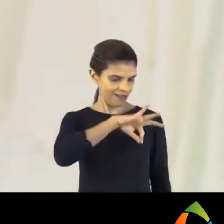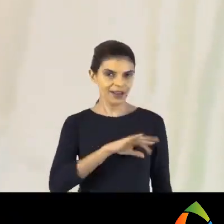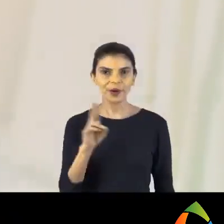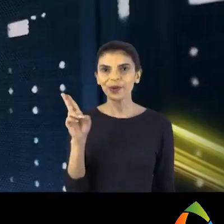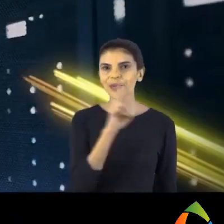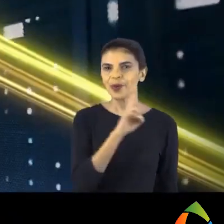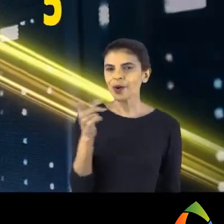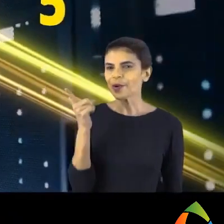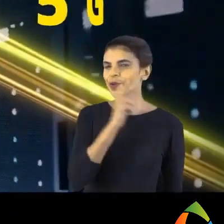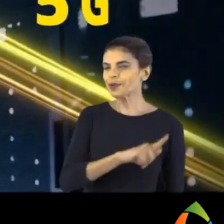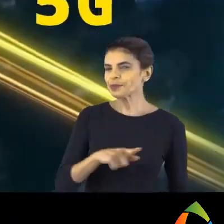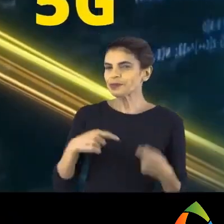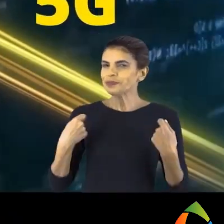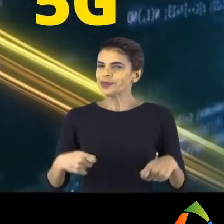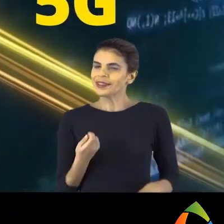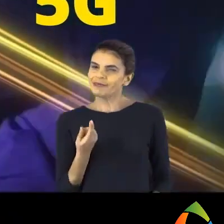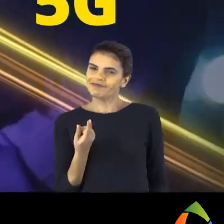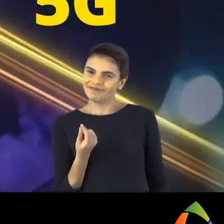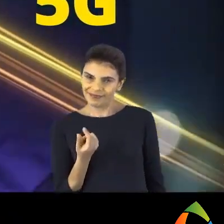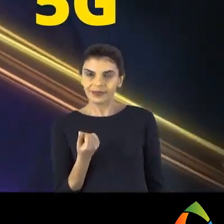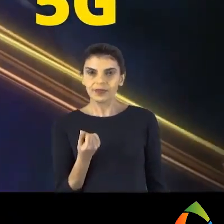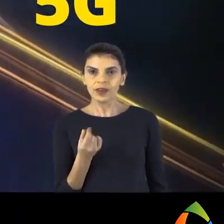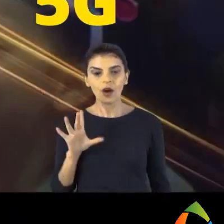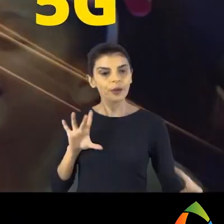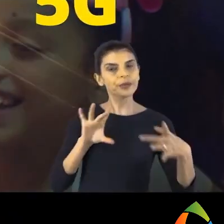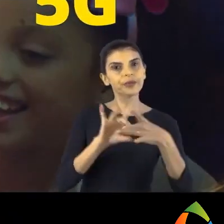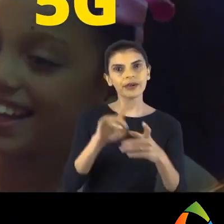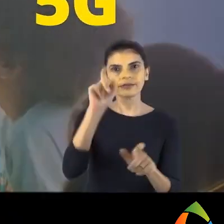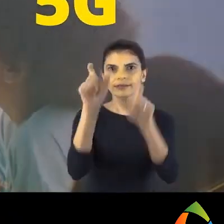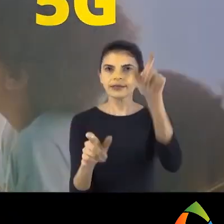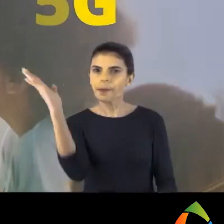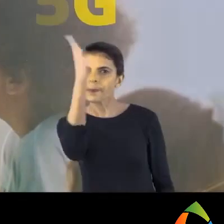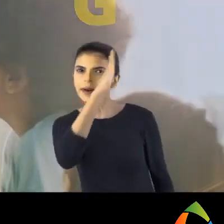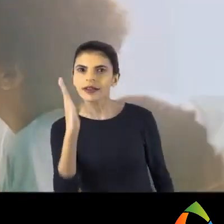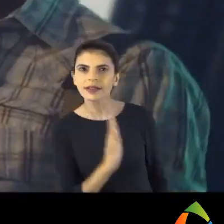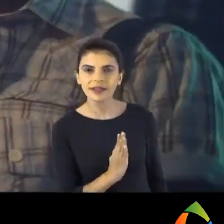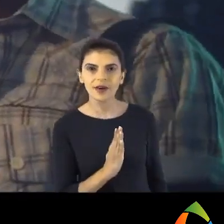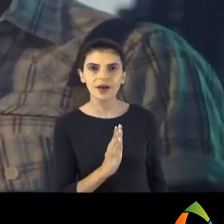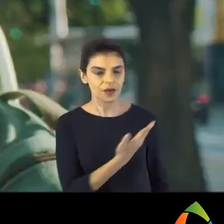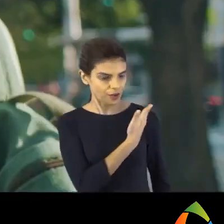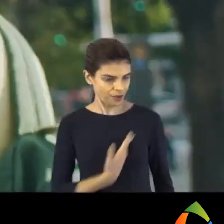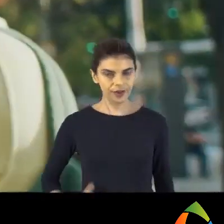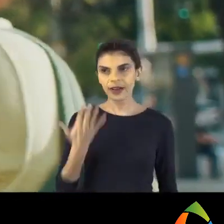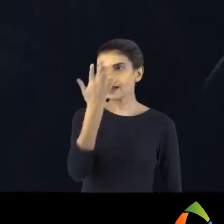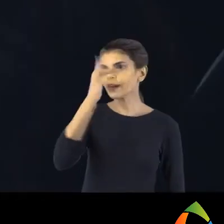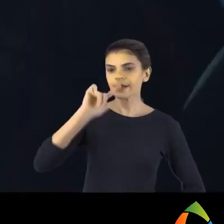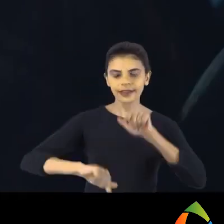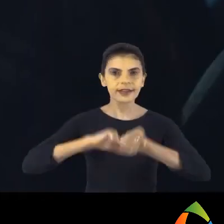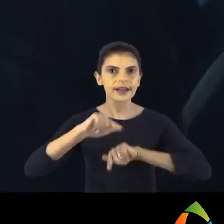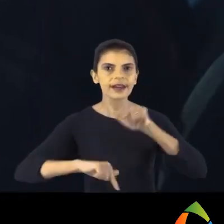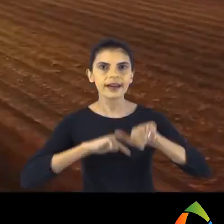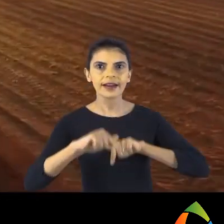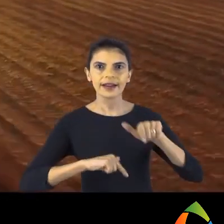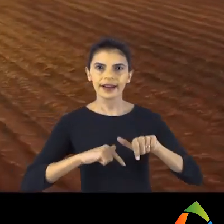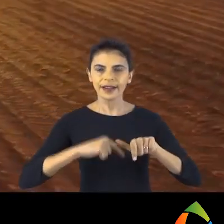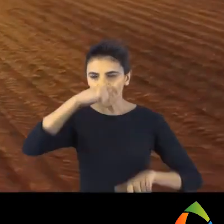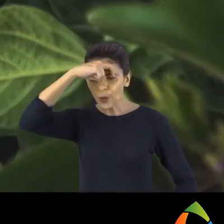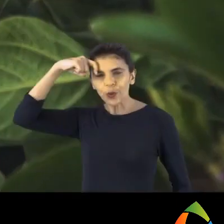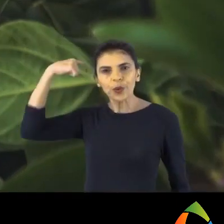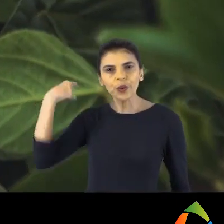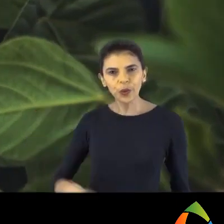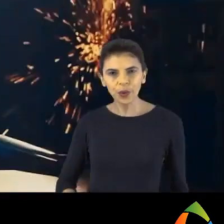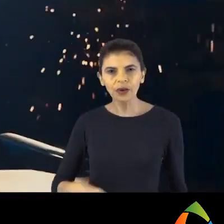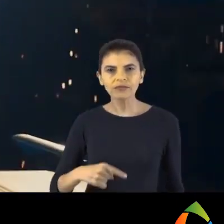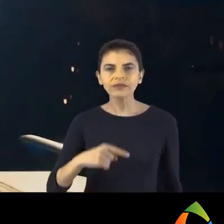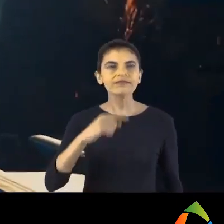carente. Para incentivar investimentos e conectar os brasileiros. É para isso que o governo federal trabalha. Para